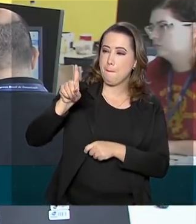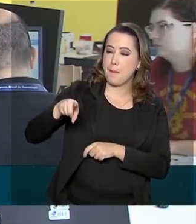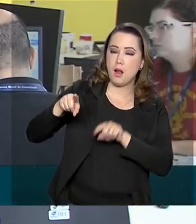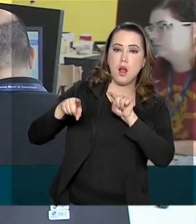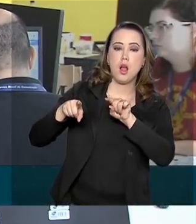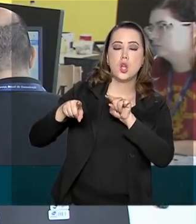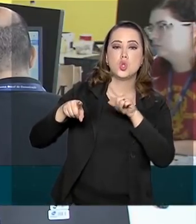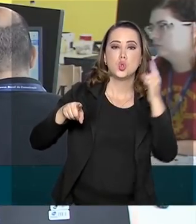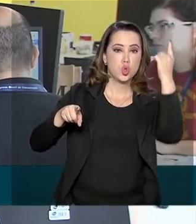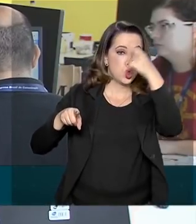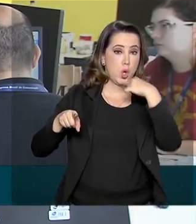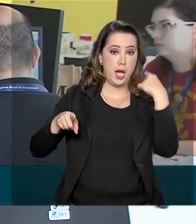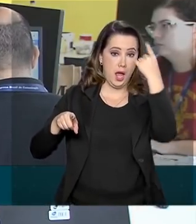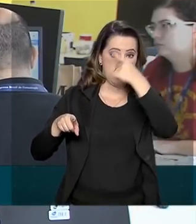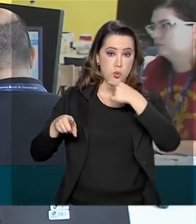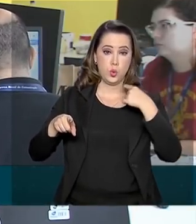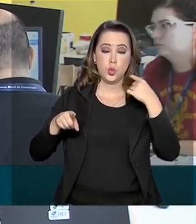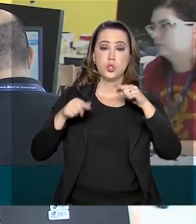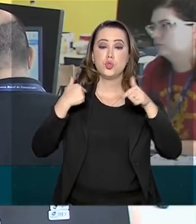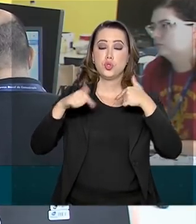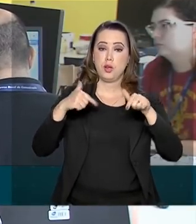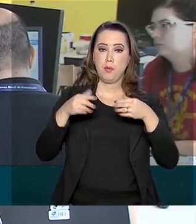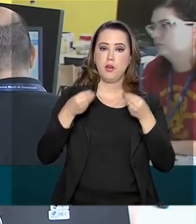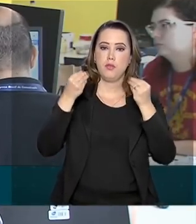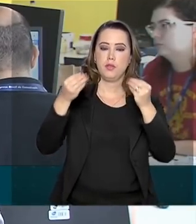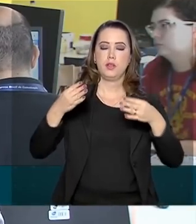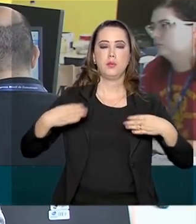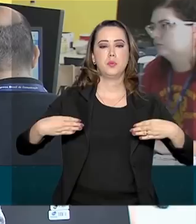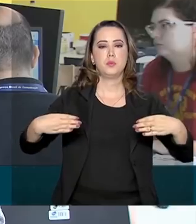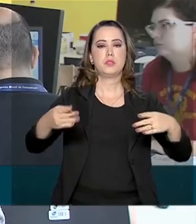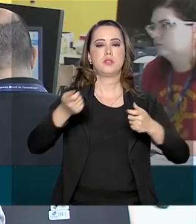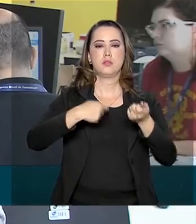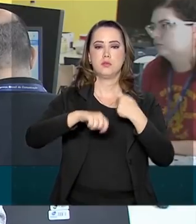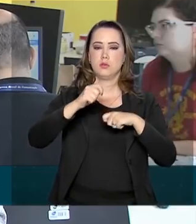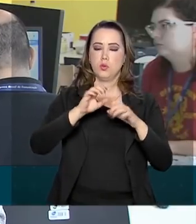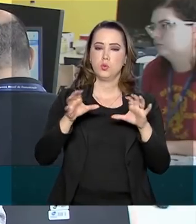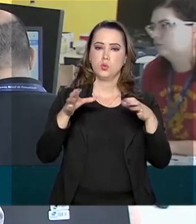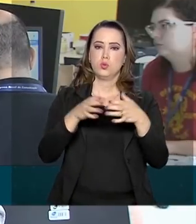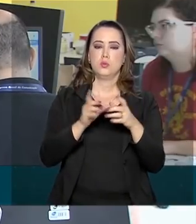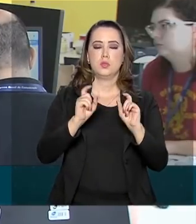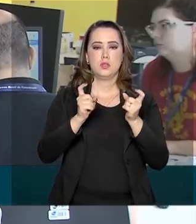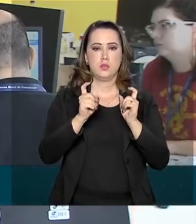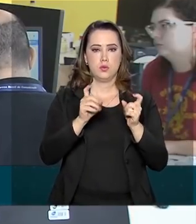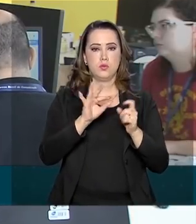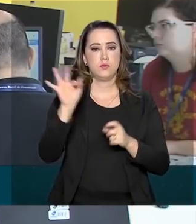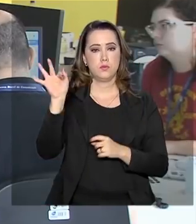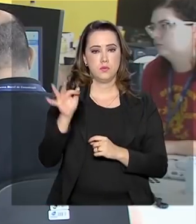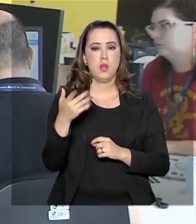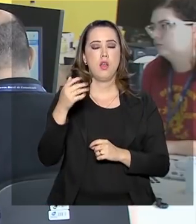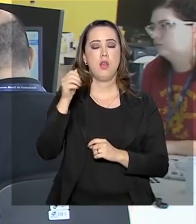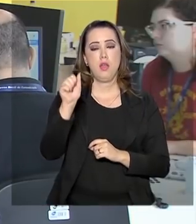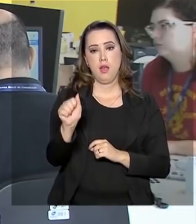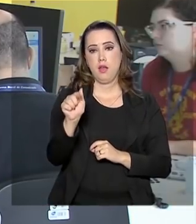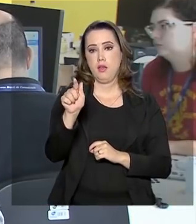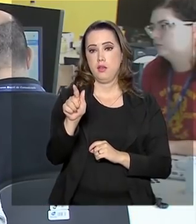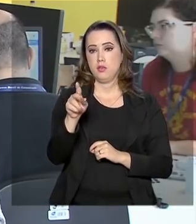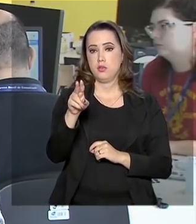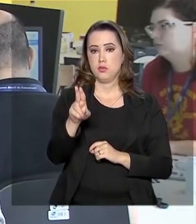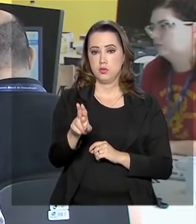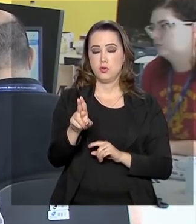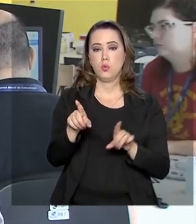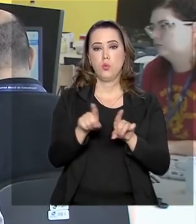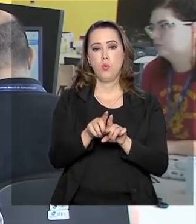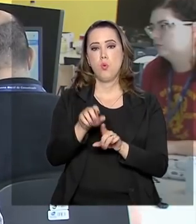frequência foi disponibilizado pelo Ministério da Economia e os órgãos do Executivo Federal. A Advocacia Geral da União, a Agência Nacional de